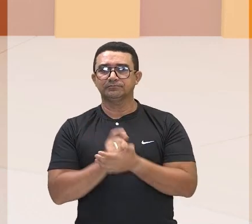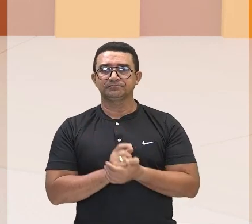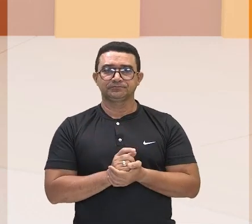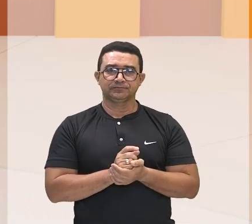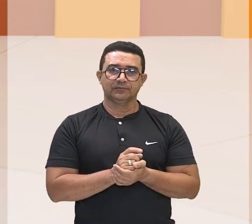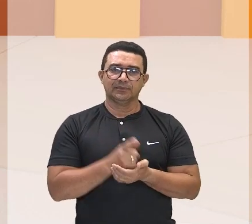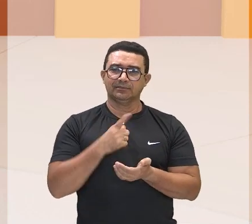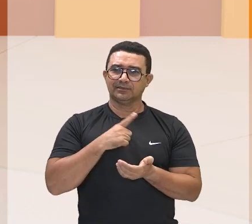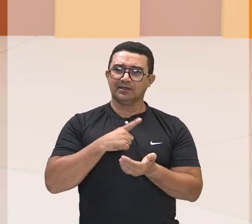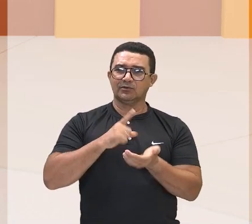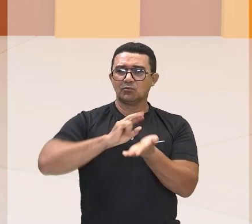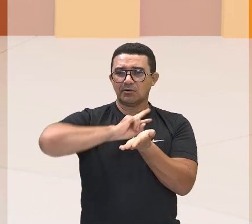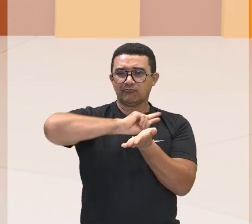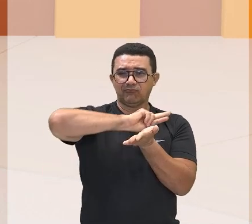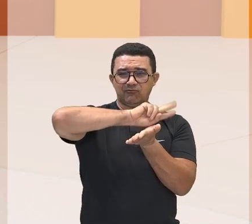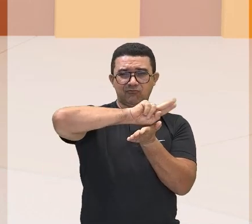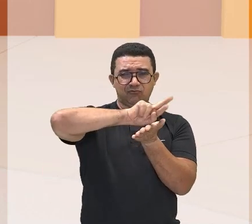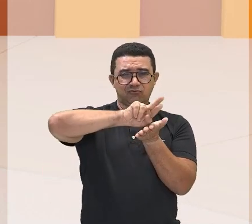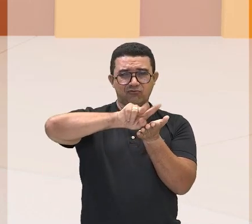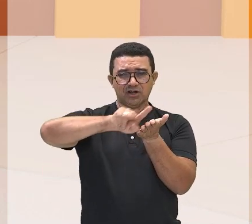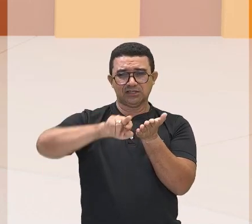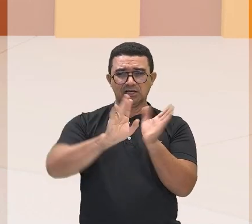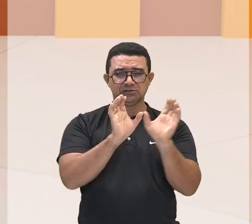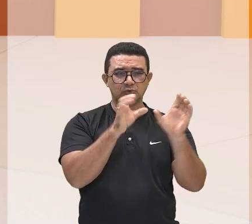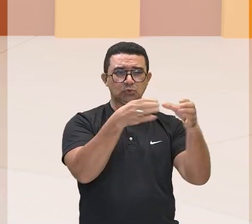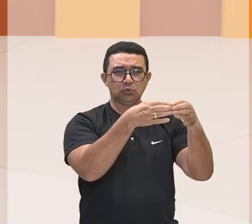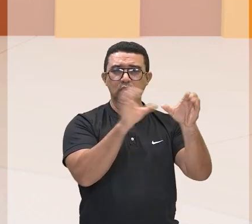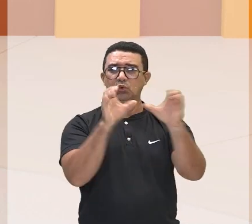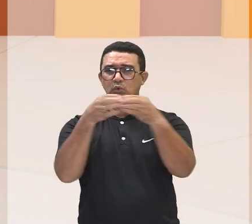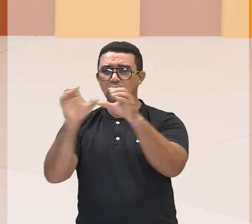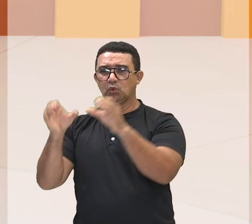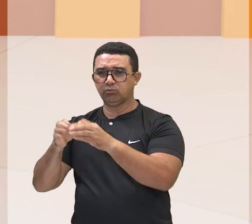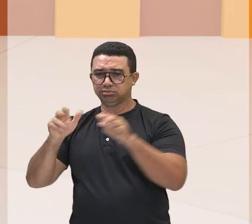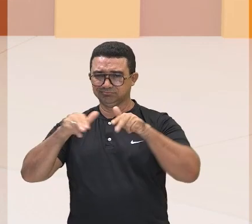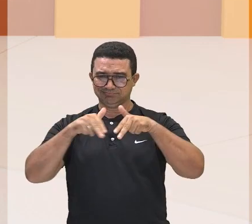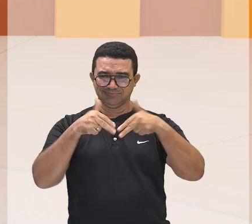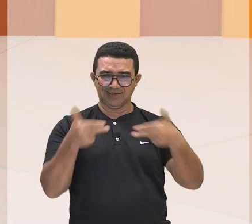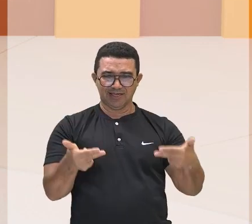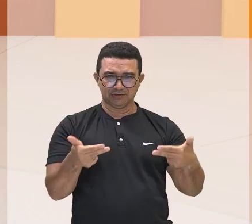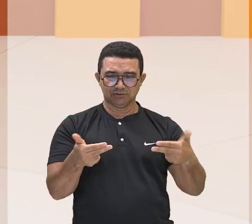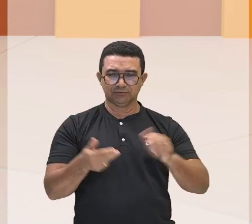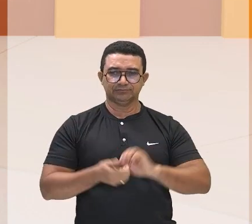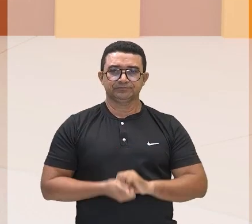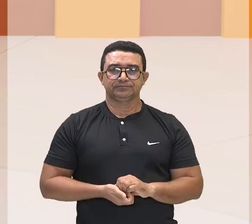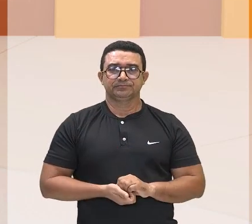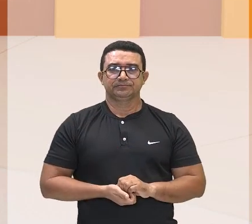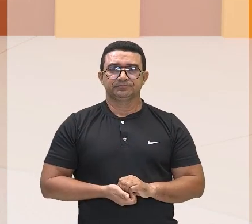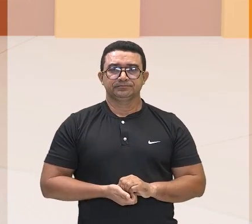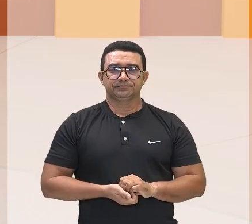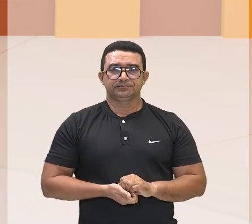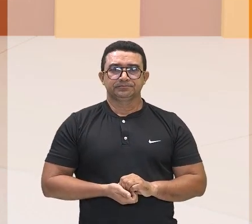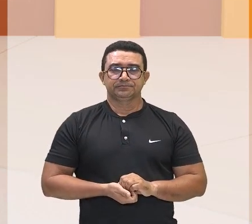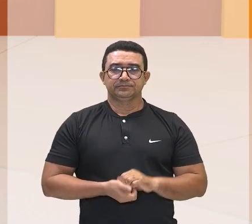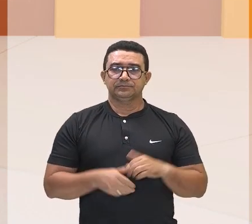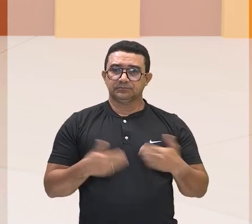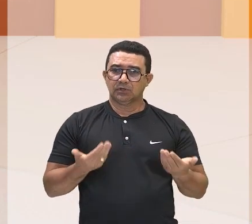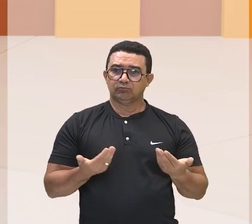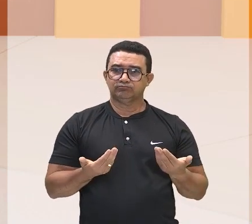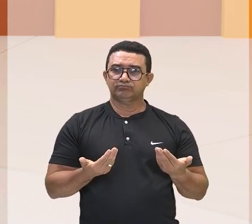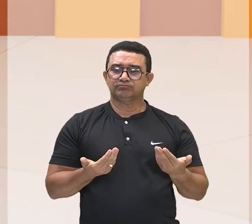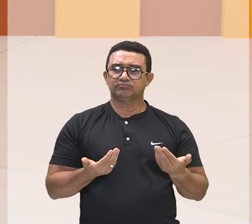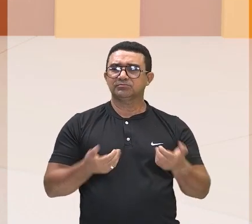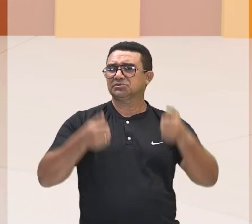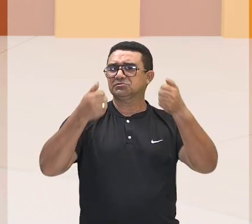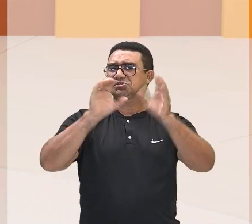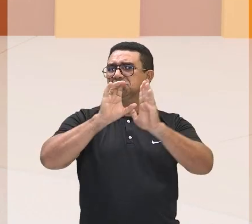uma variedade de grupos étnicos. O nome já fala pra gente, Diversidade étnica, diversos,